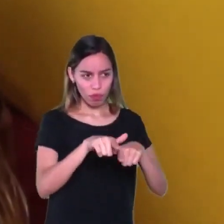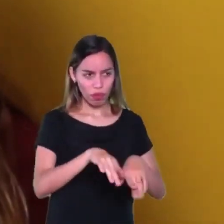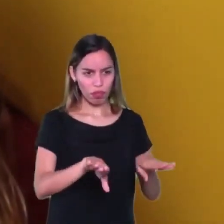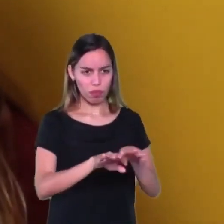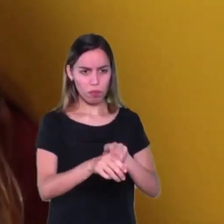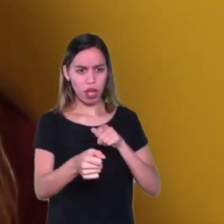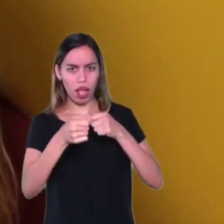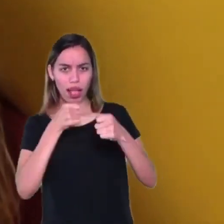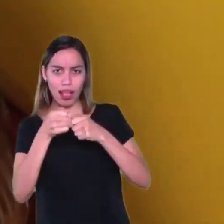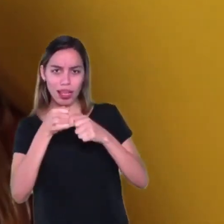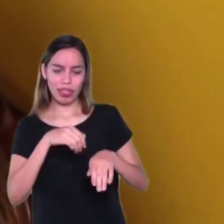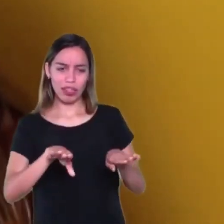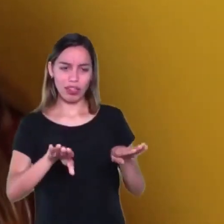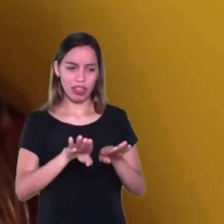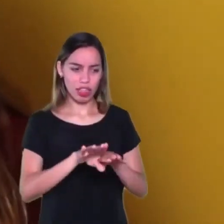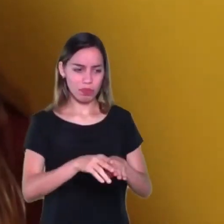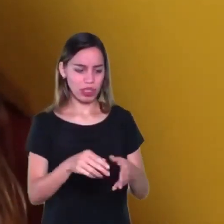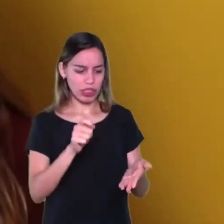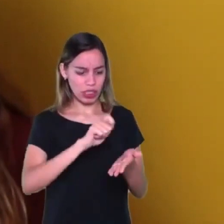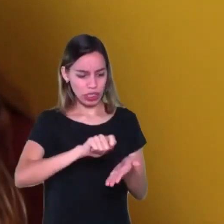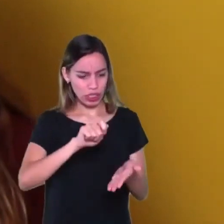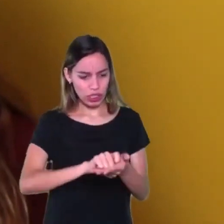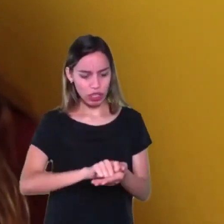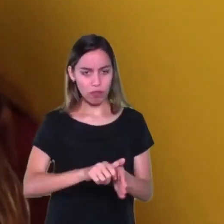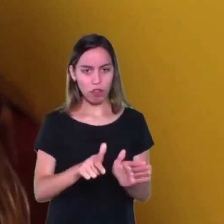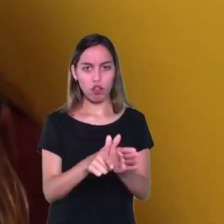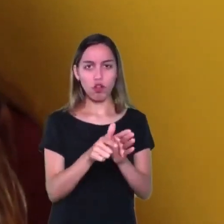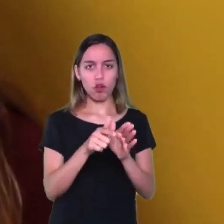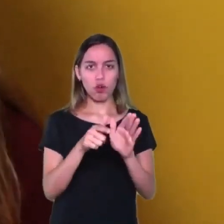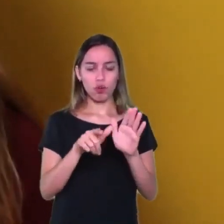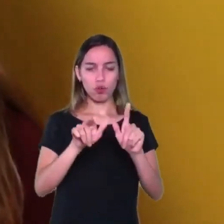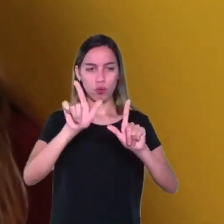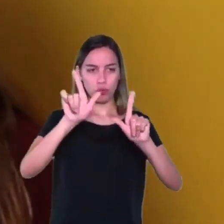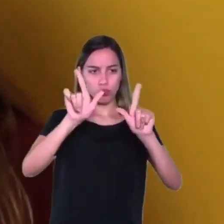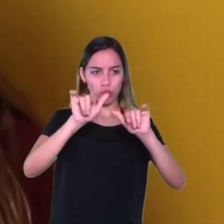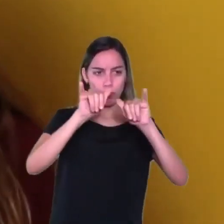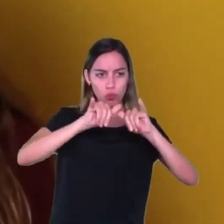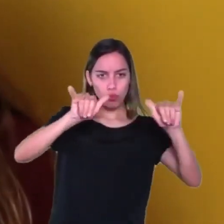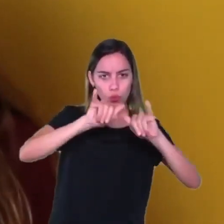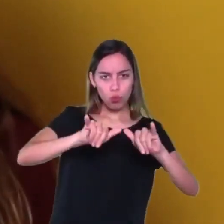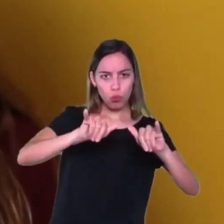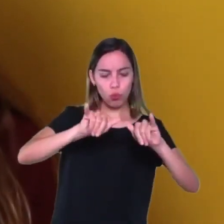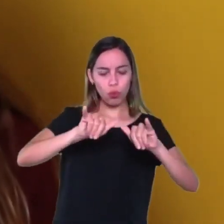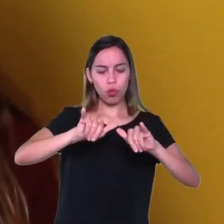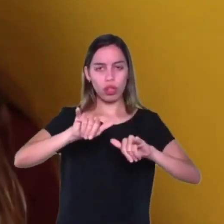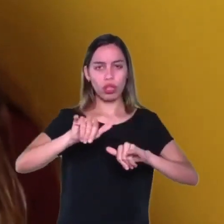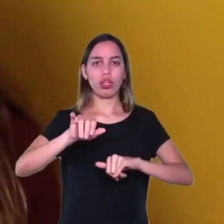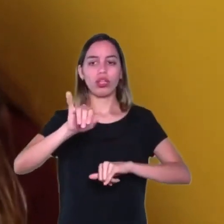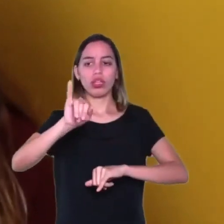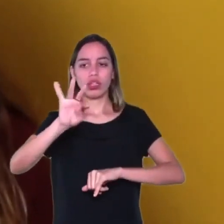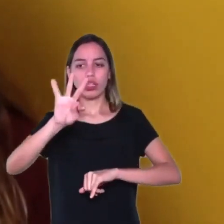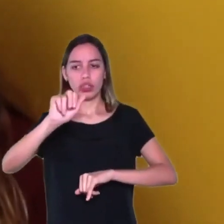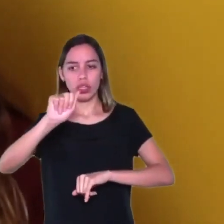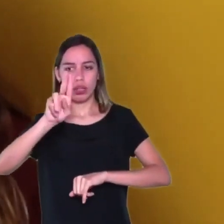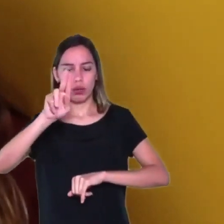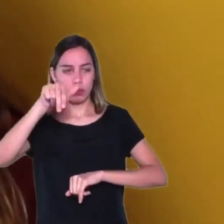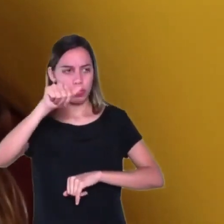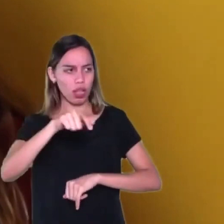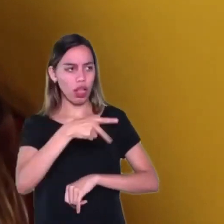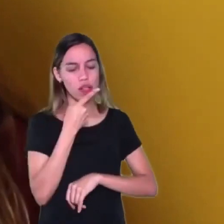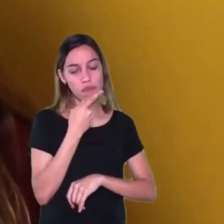e redator no jornal Espaço, em Itaúna. Ele se declara um apaixonado pelas memórias das